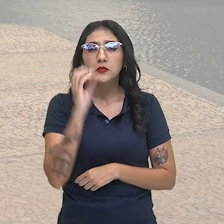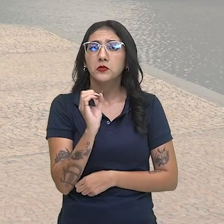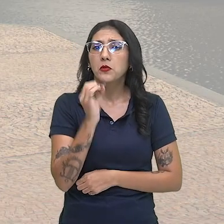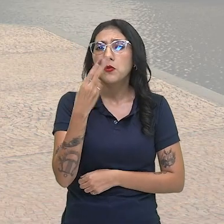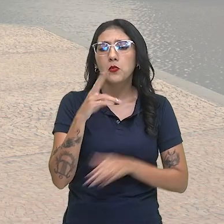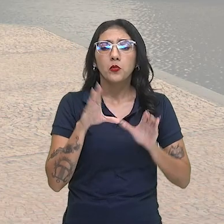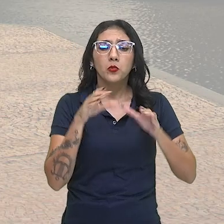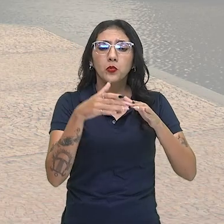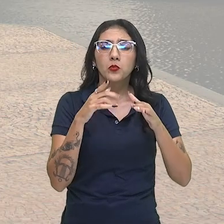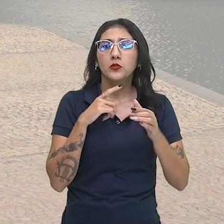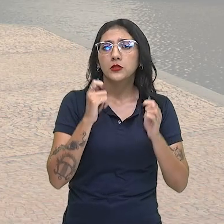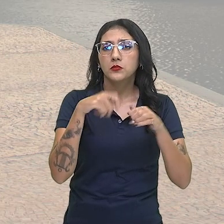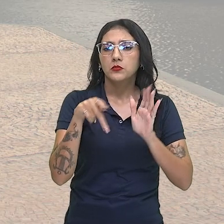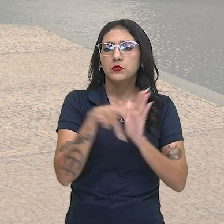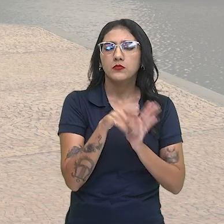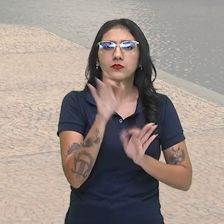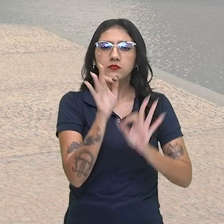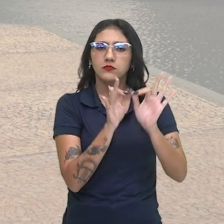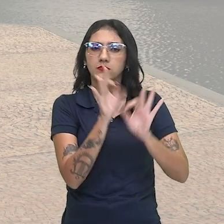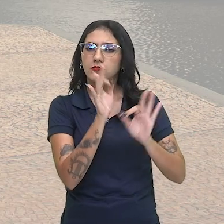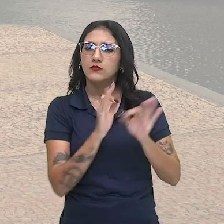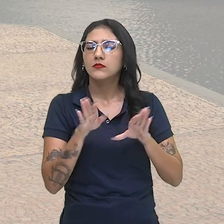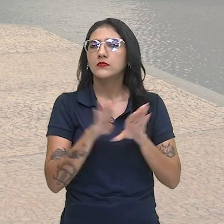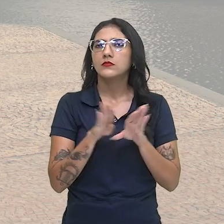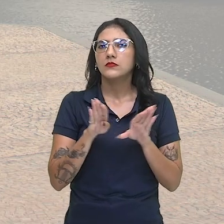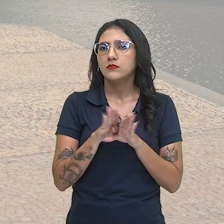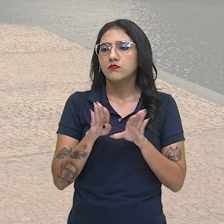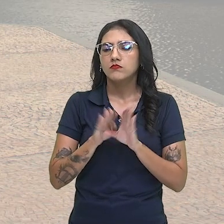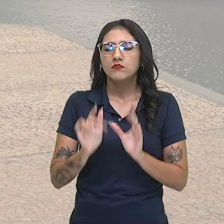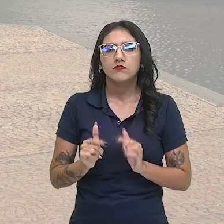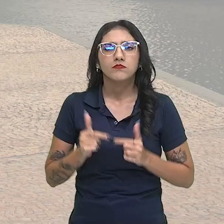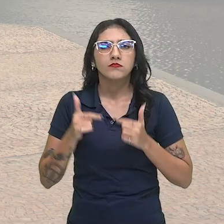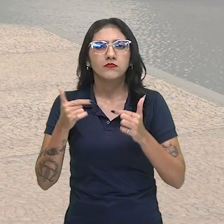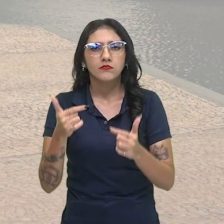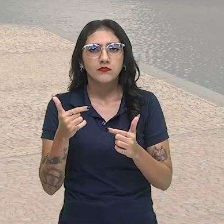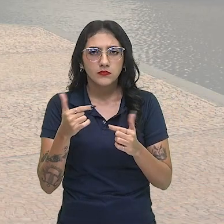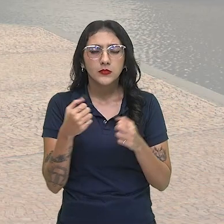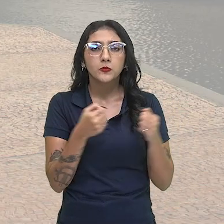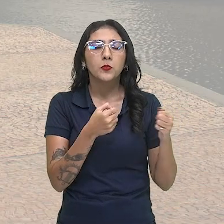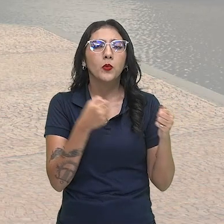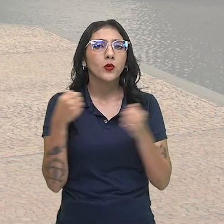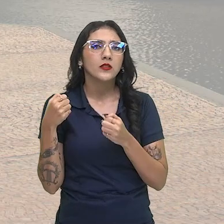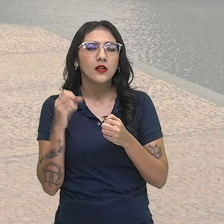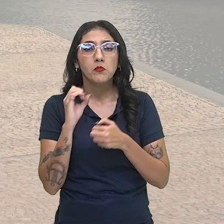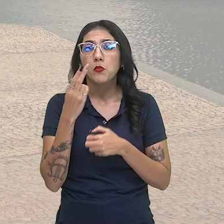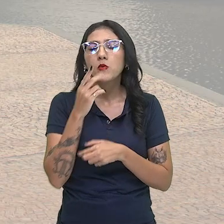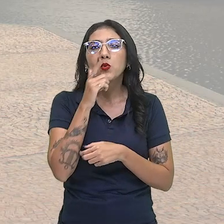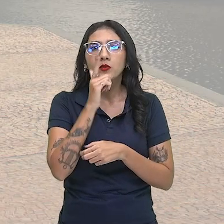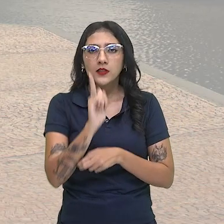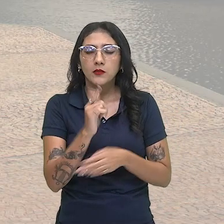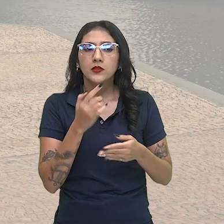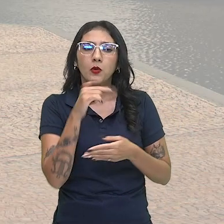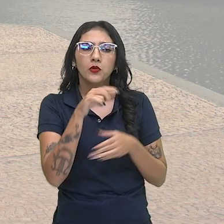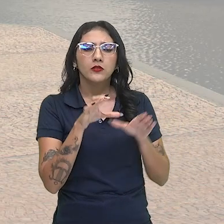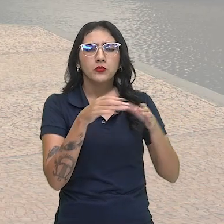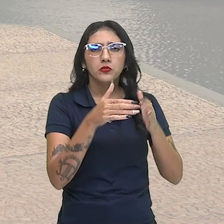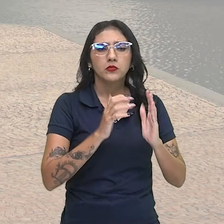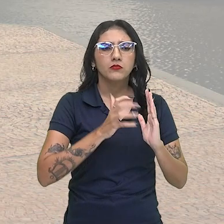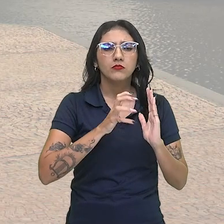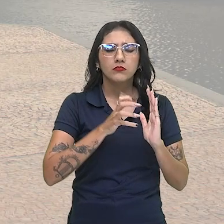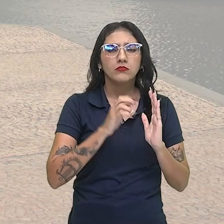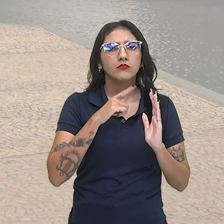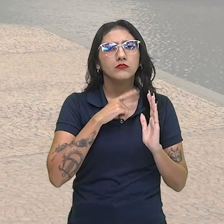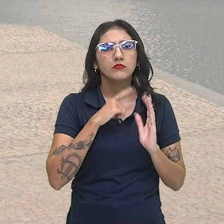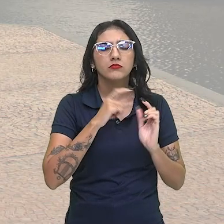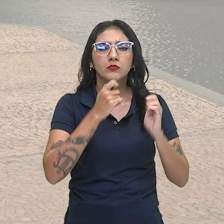se organiza e exerce o poder ou conquista o poder. Então, ele vai se organizar para exercer